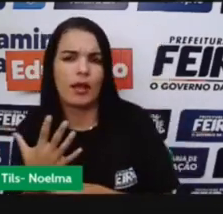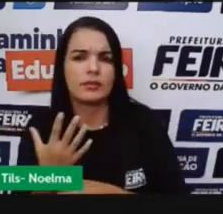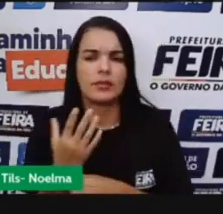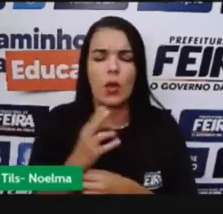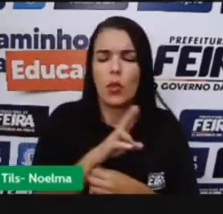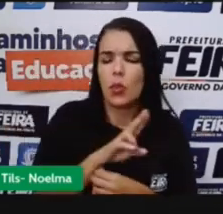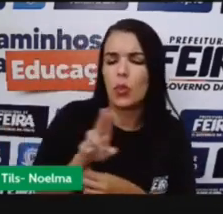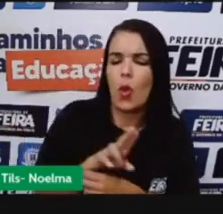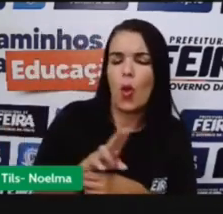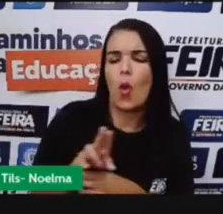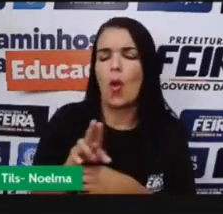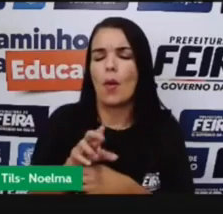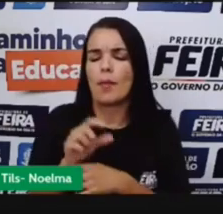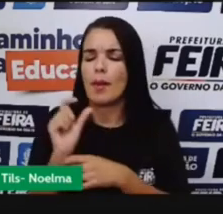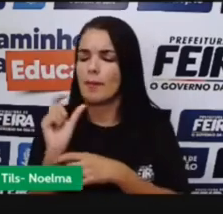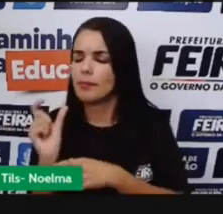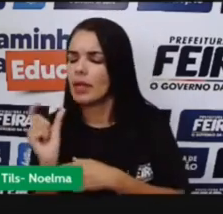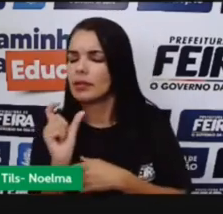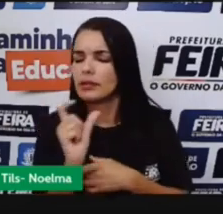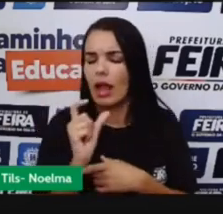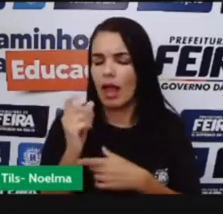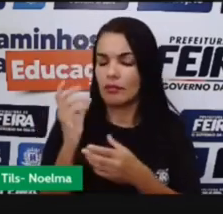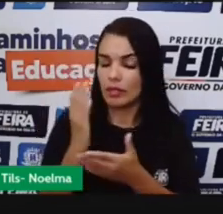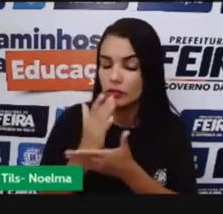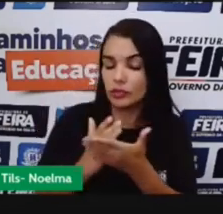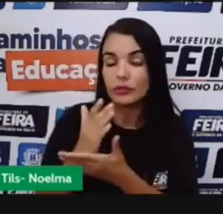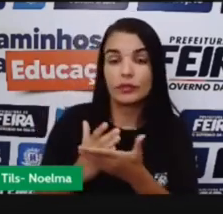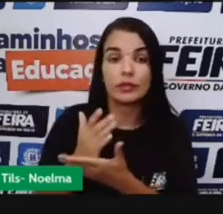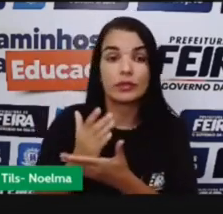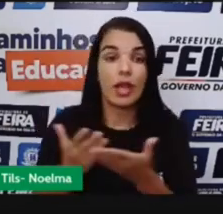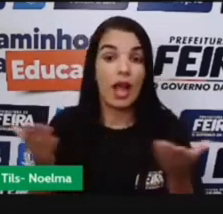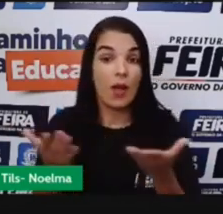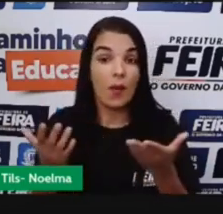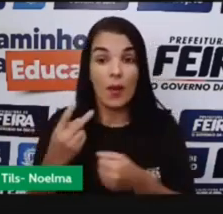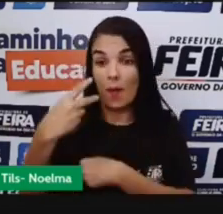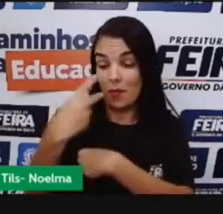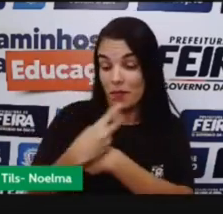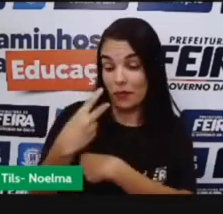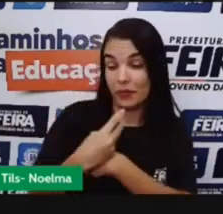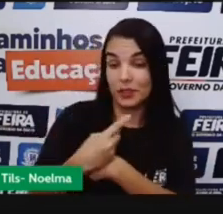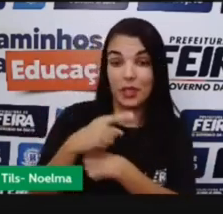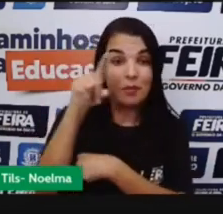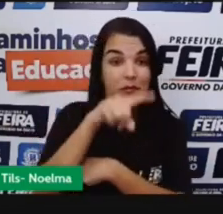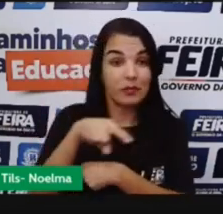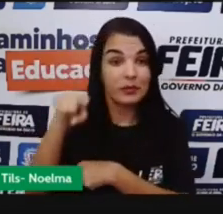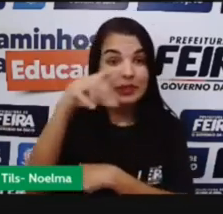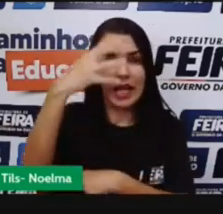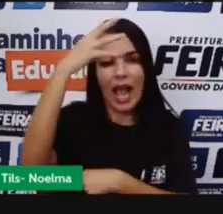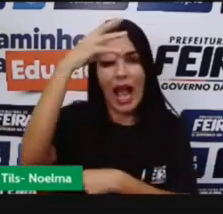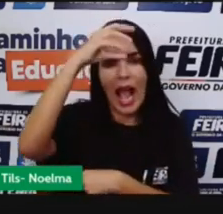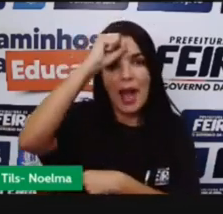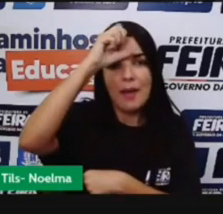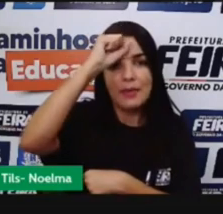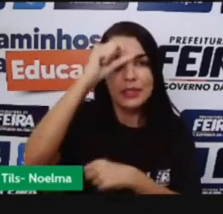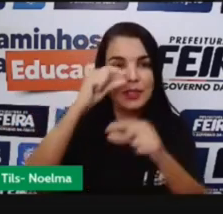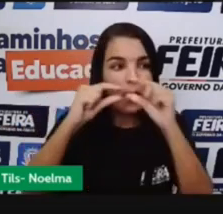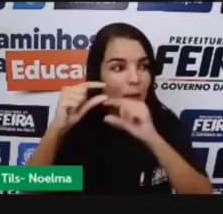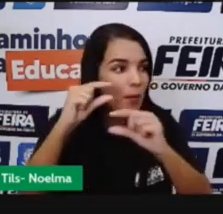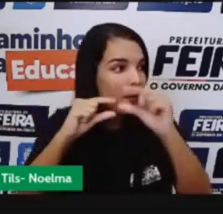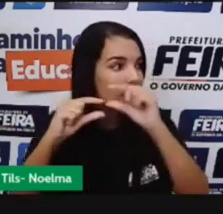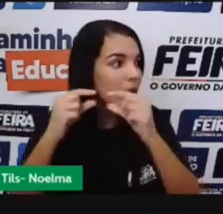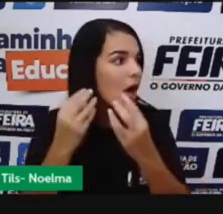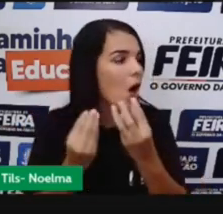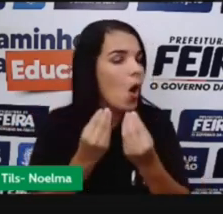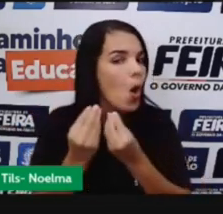divisão, vocês já aprenderam como dividir, a Pró trouxe um vídeo para vocês aprenderem um pouquinho a